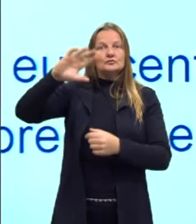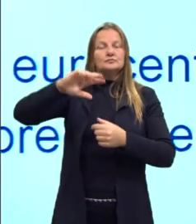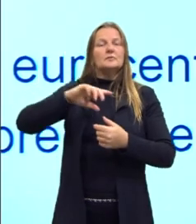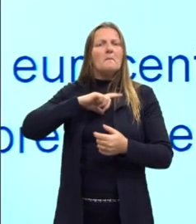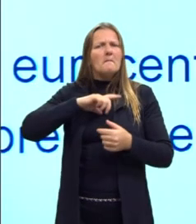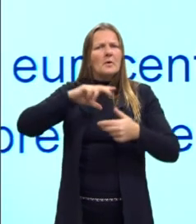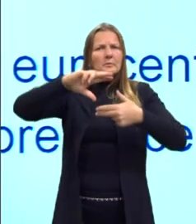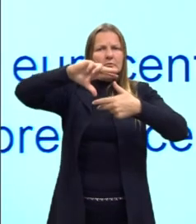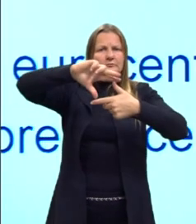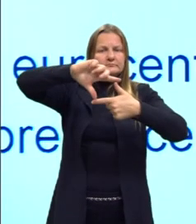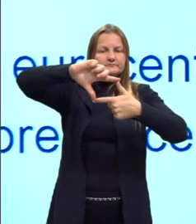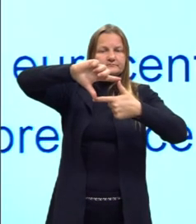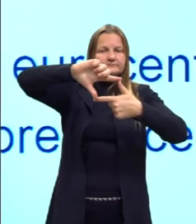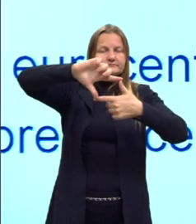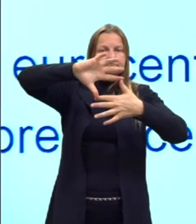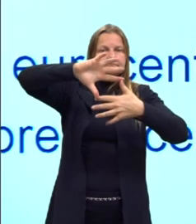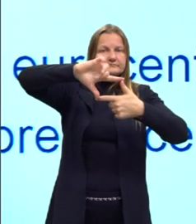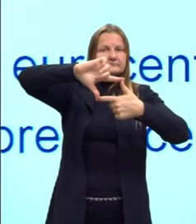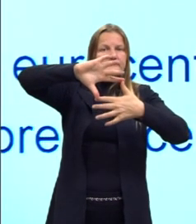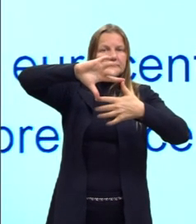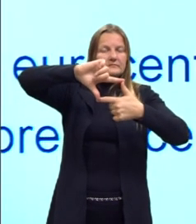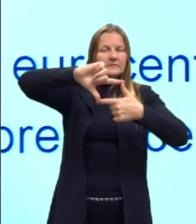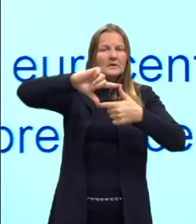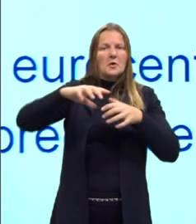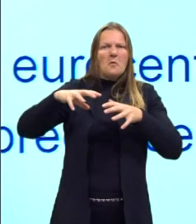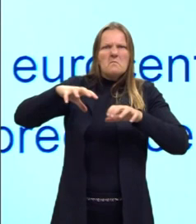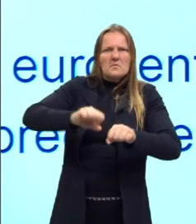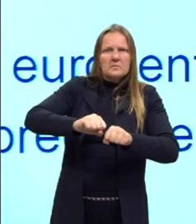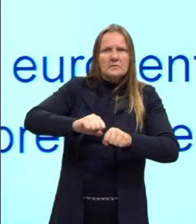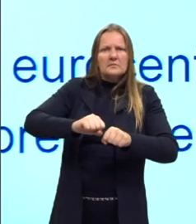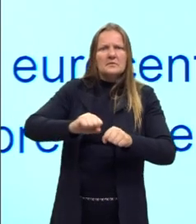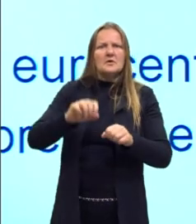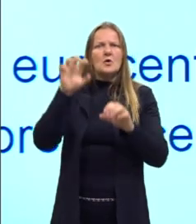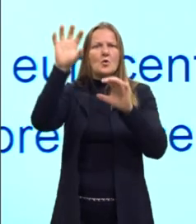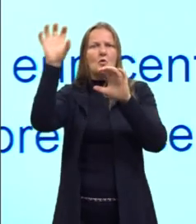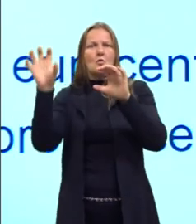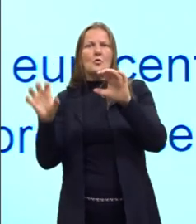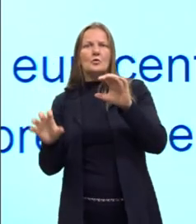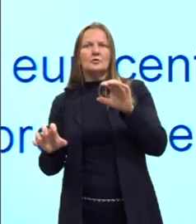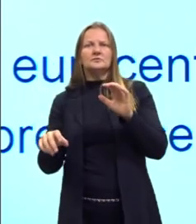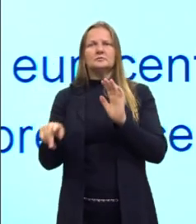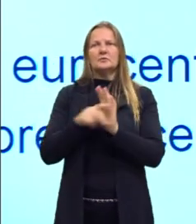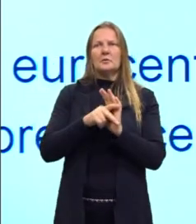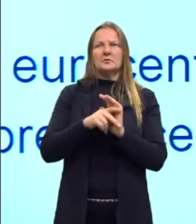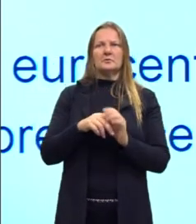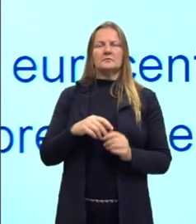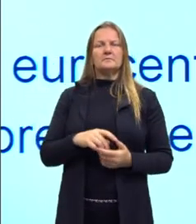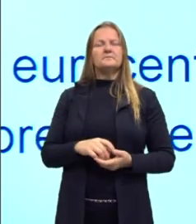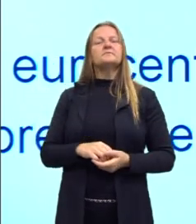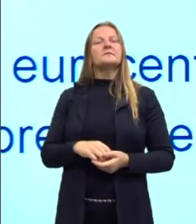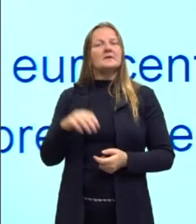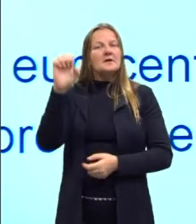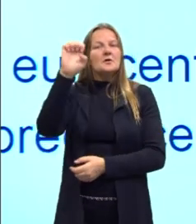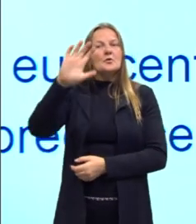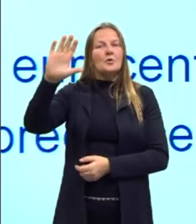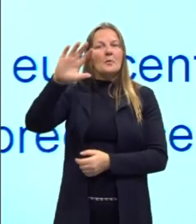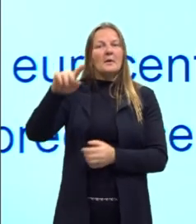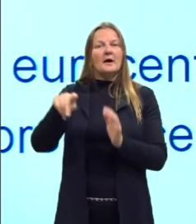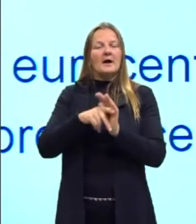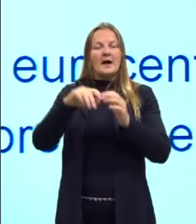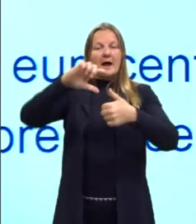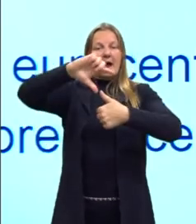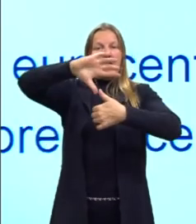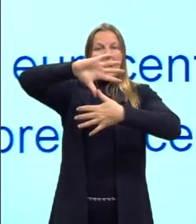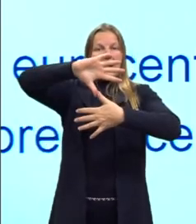de se apropriar de um continente é de dizer que este continente é da Europa o próprio fato de chamar de